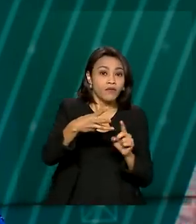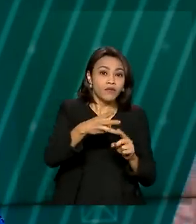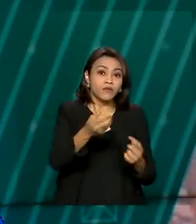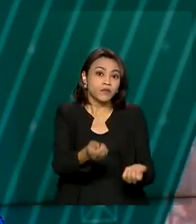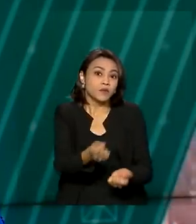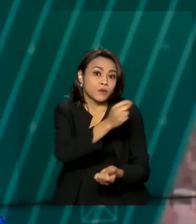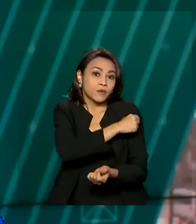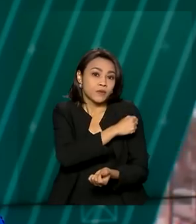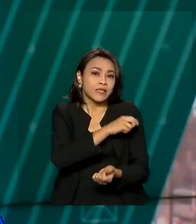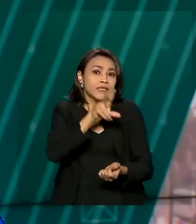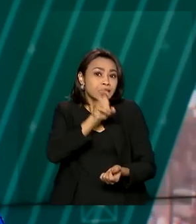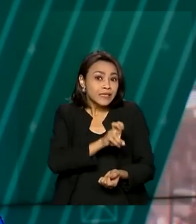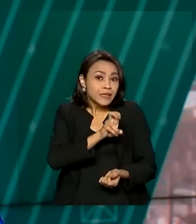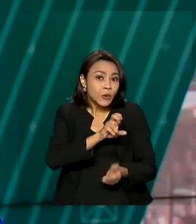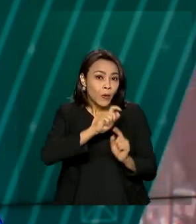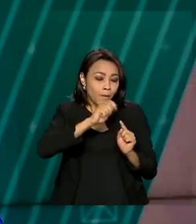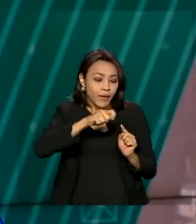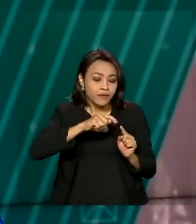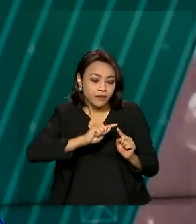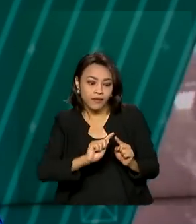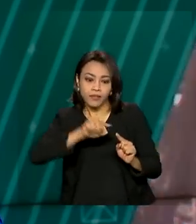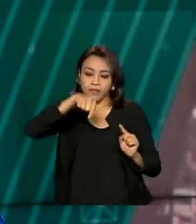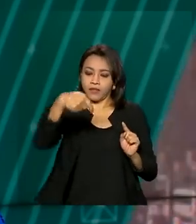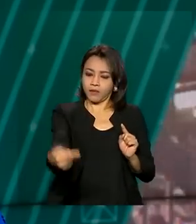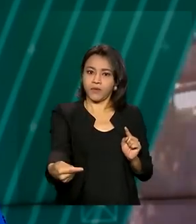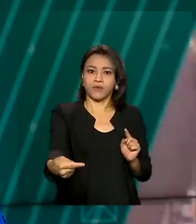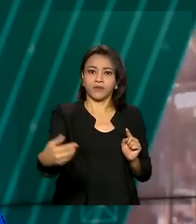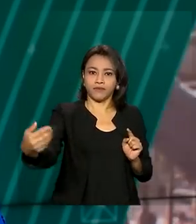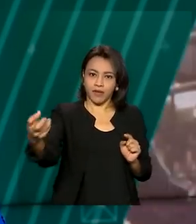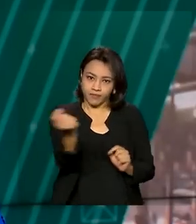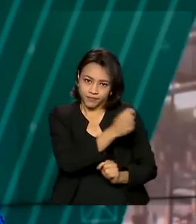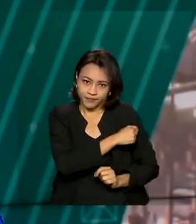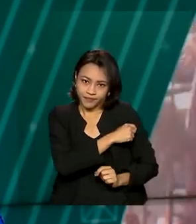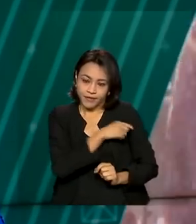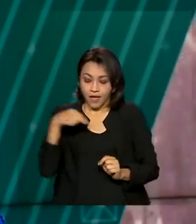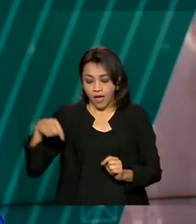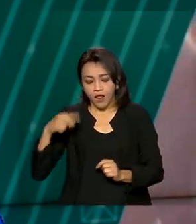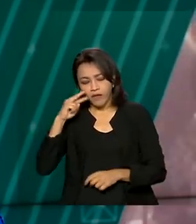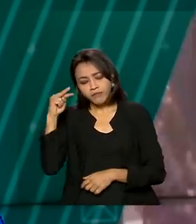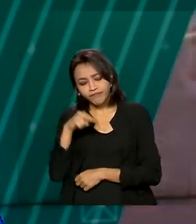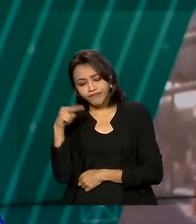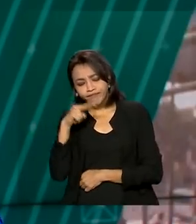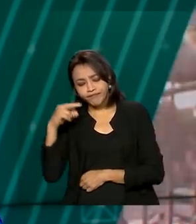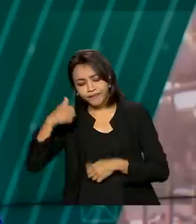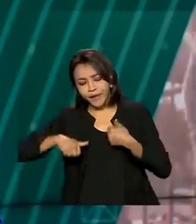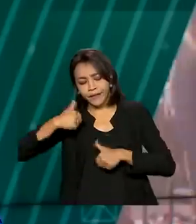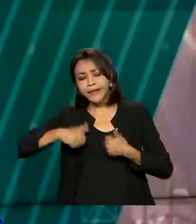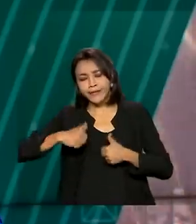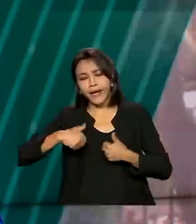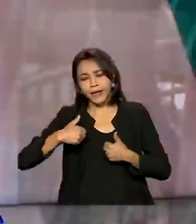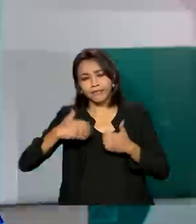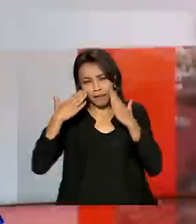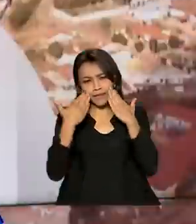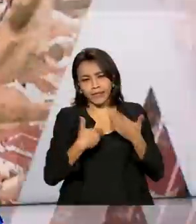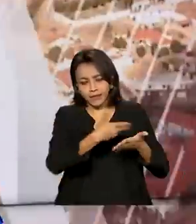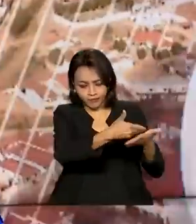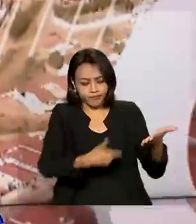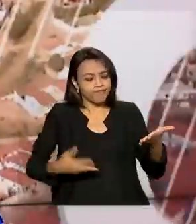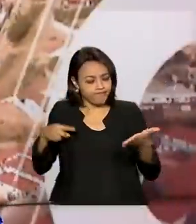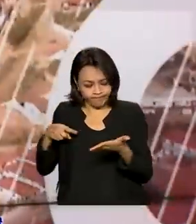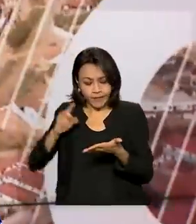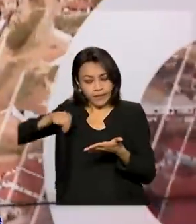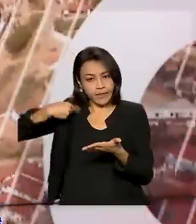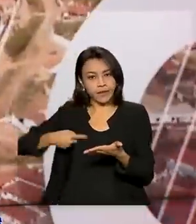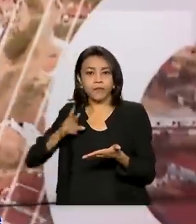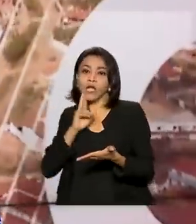cinco meses após a segunda dose do esquema Inicial agência vai avaliar os dados clínicos apresentados pela empresa e o resultado